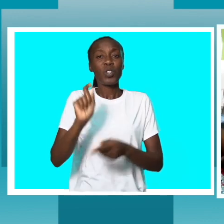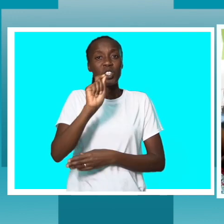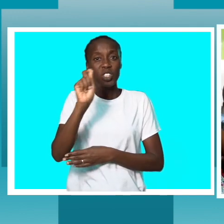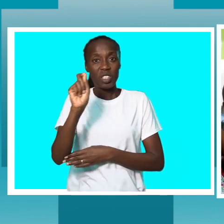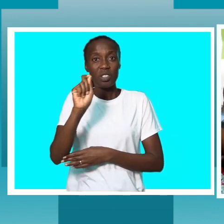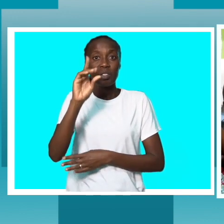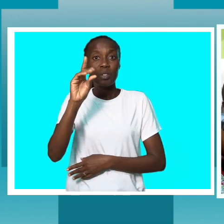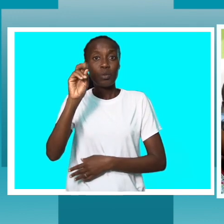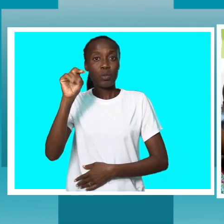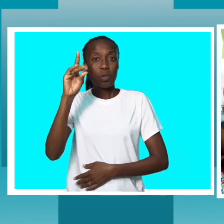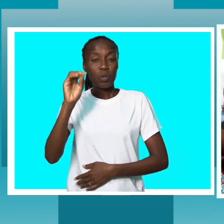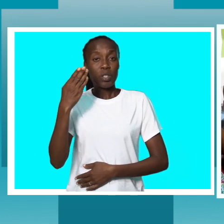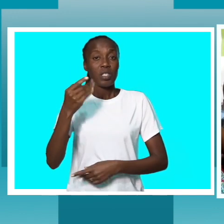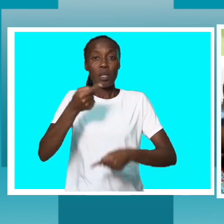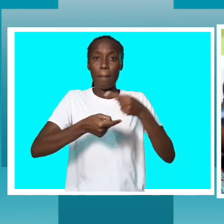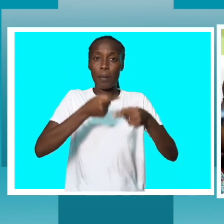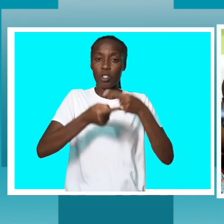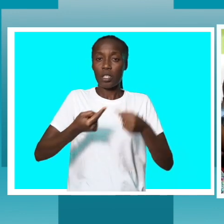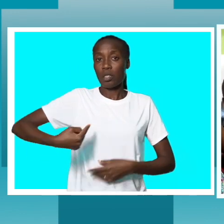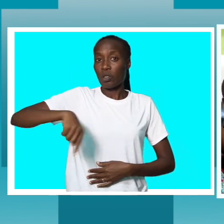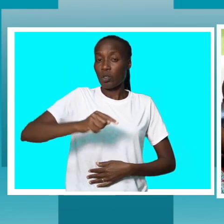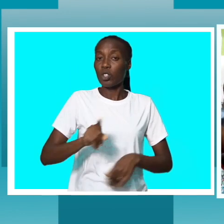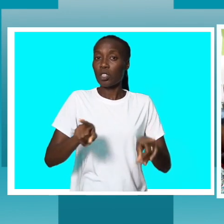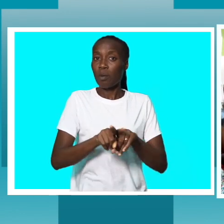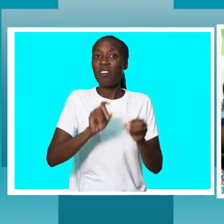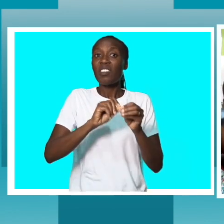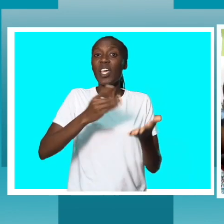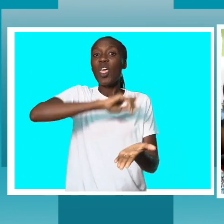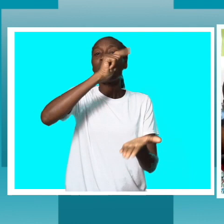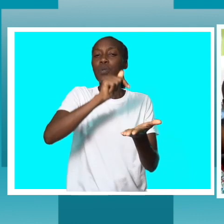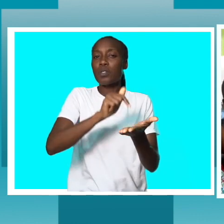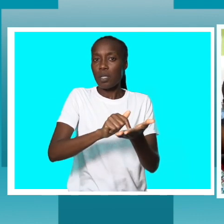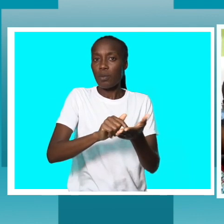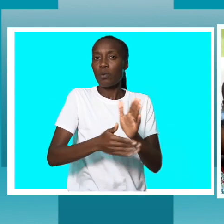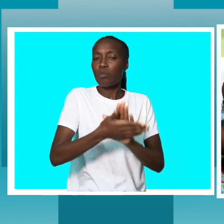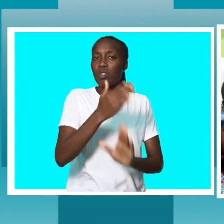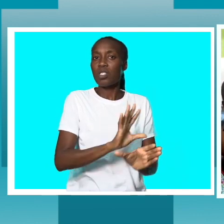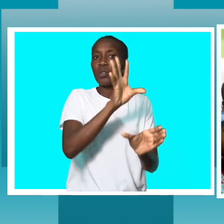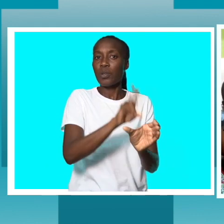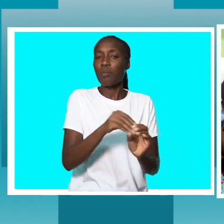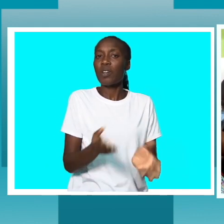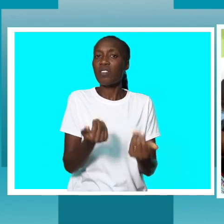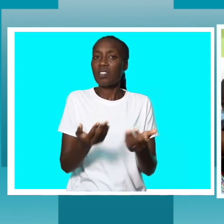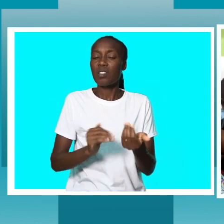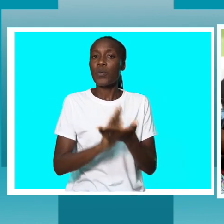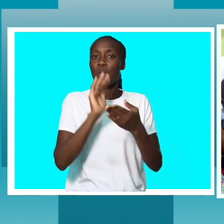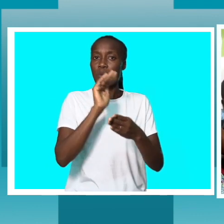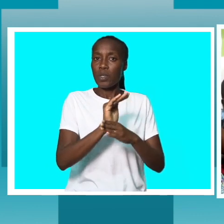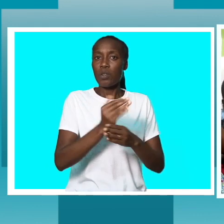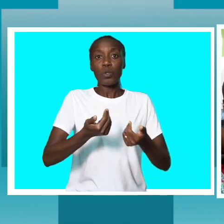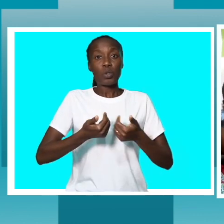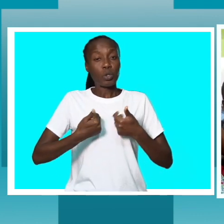Odonto, da Agritec, e este projeto permitiu-nos tornar os centros inclusivos para facilitar o acesso aos jovens